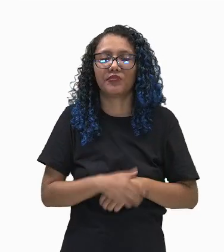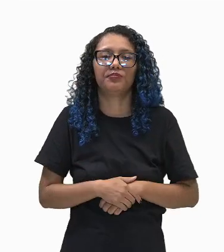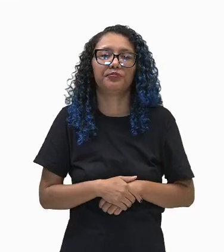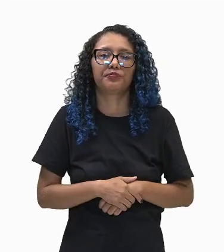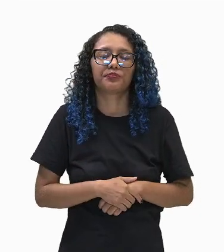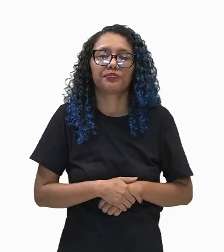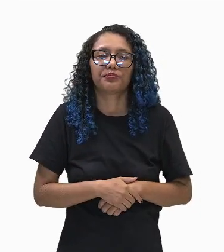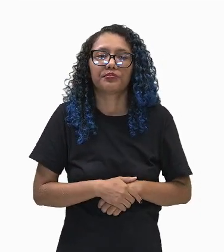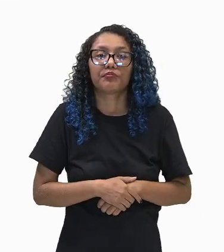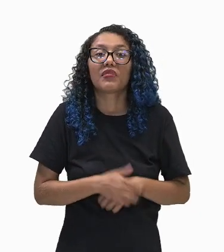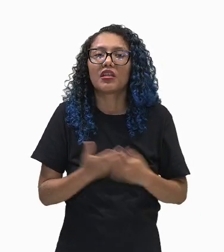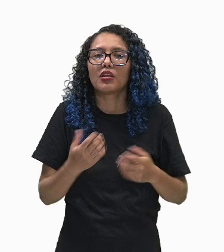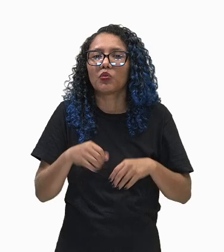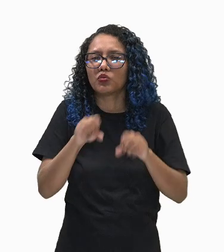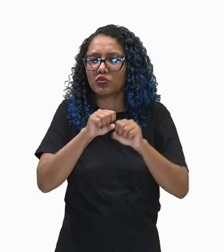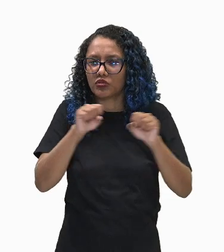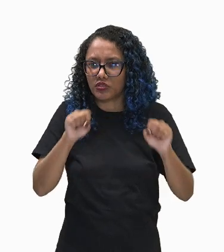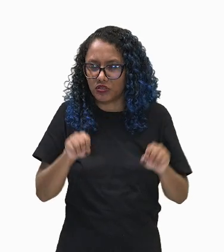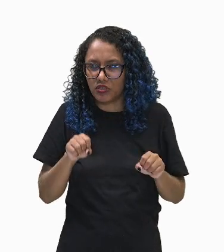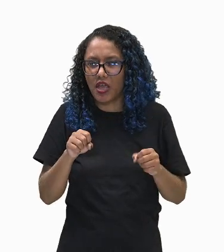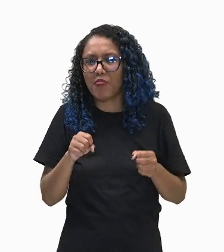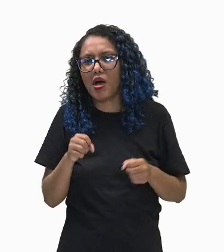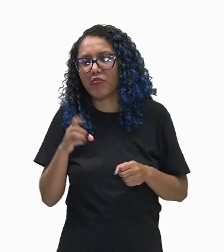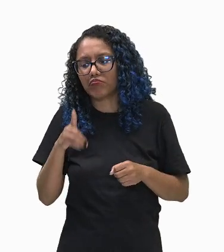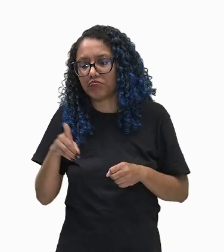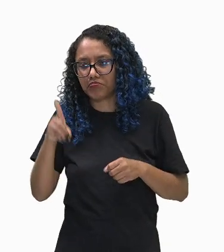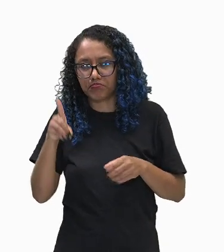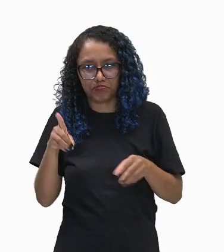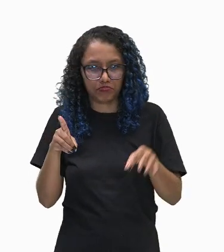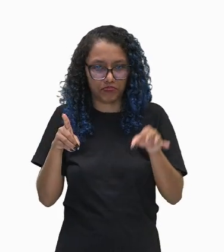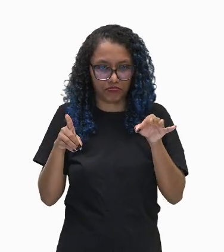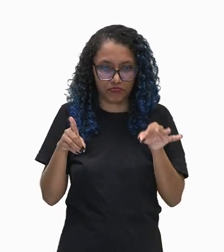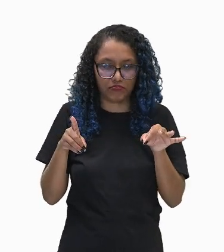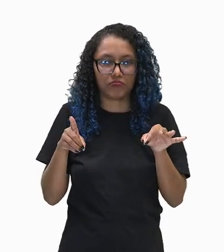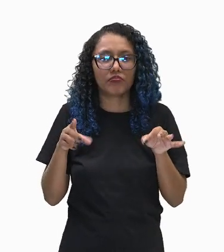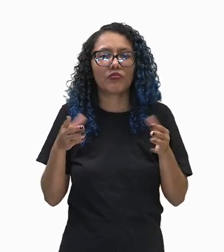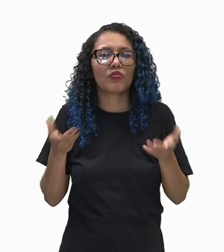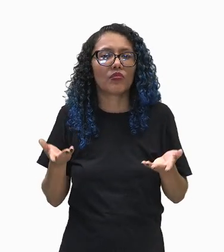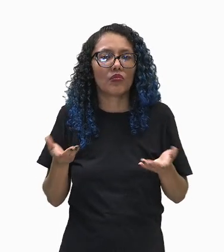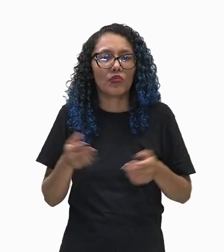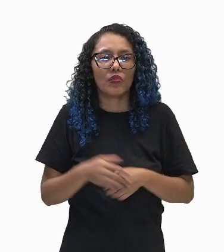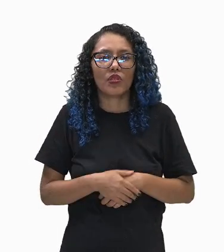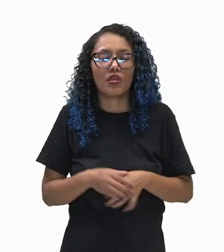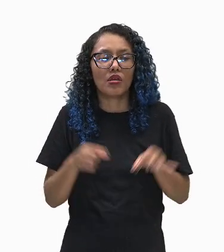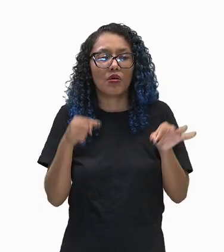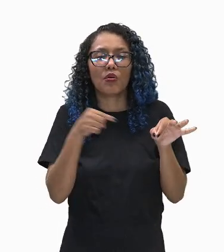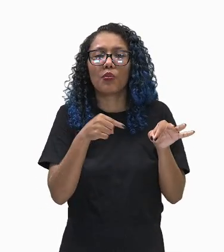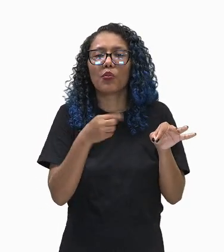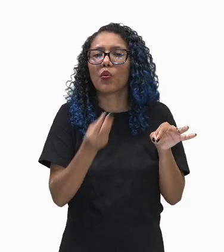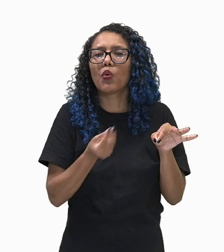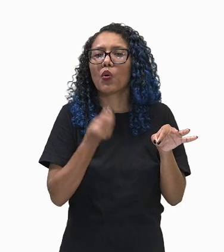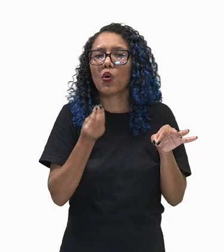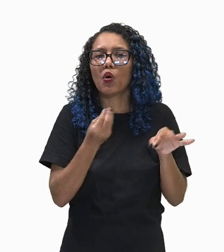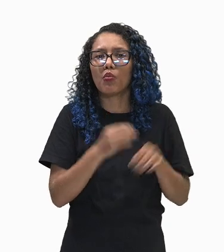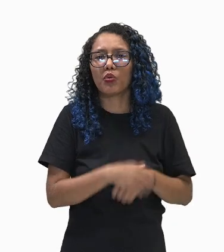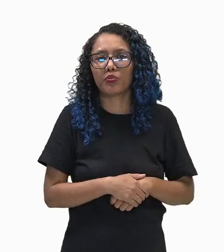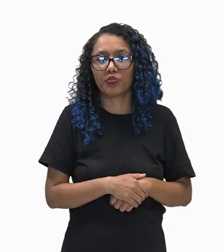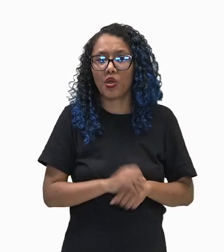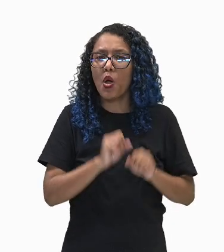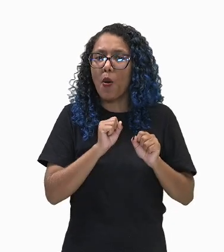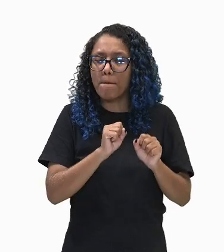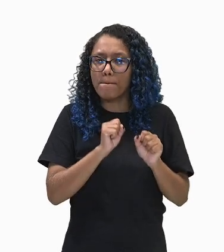aí. No sistema reprodutor, ainda falando da uretra, na mulher, ela serve como um canal para